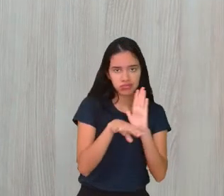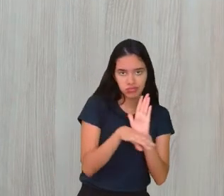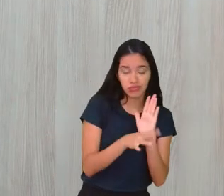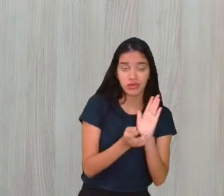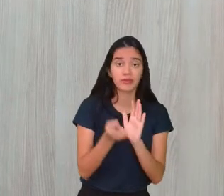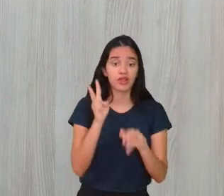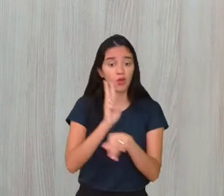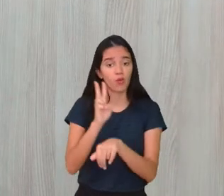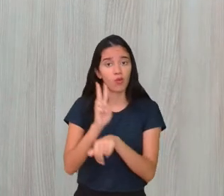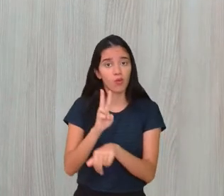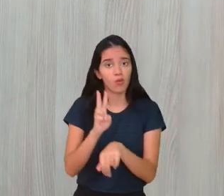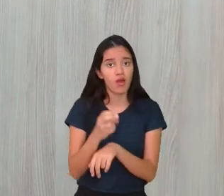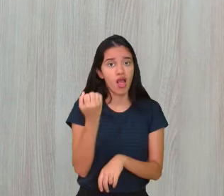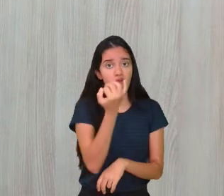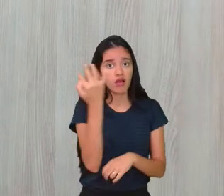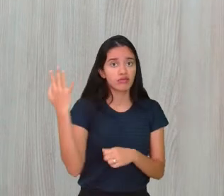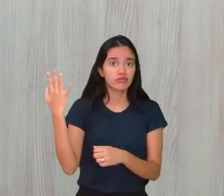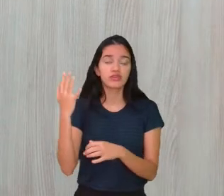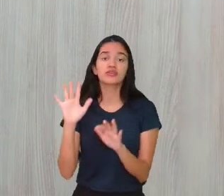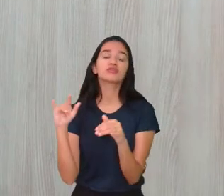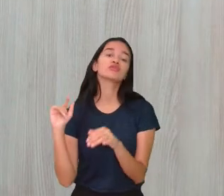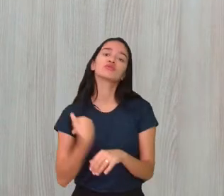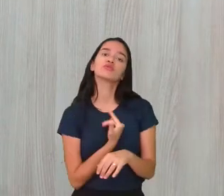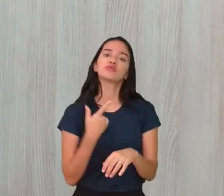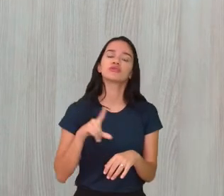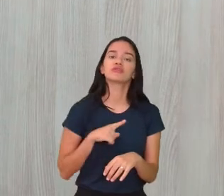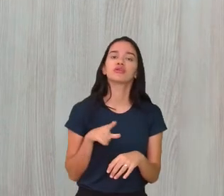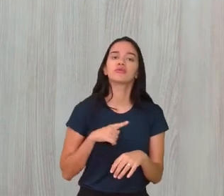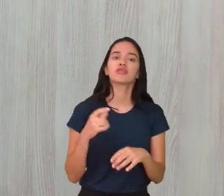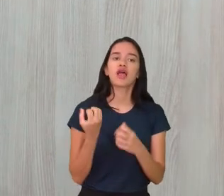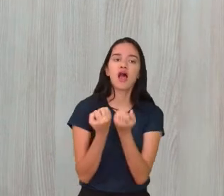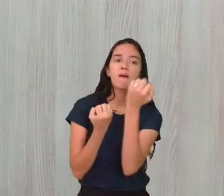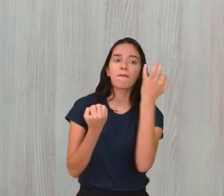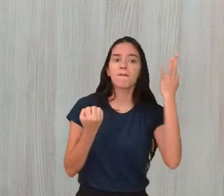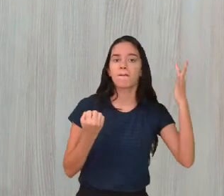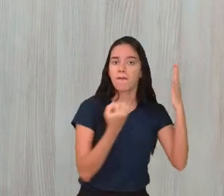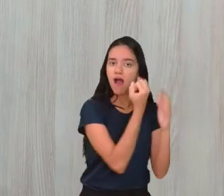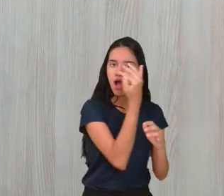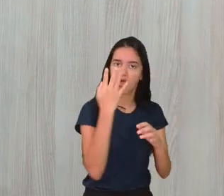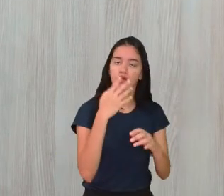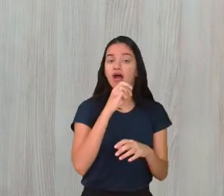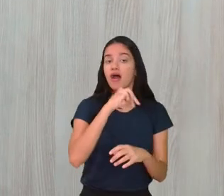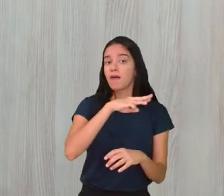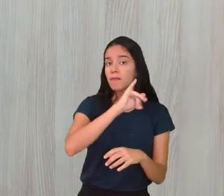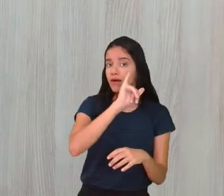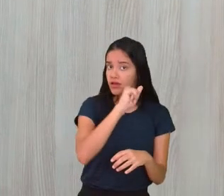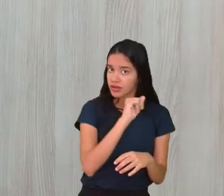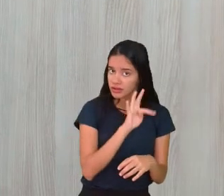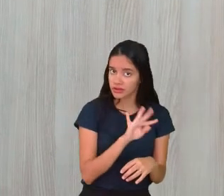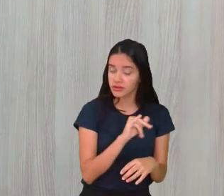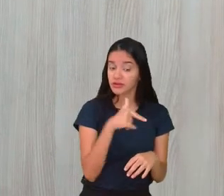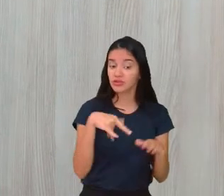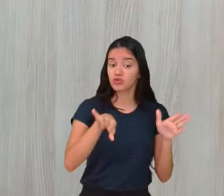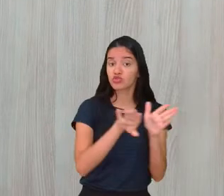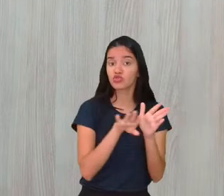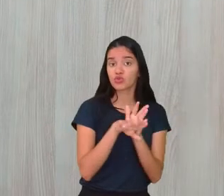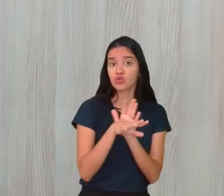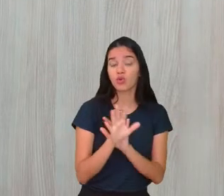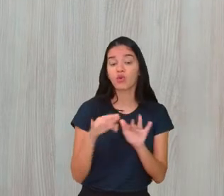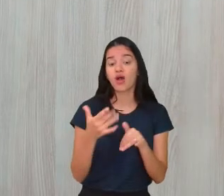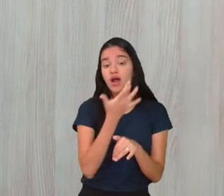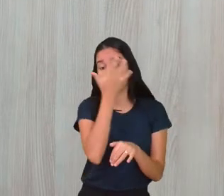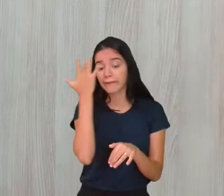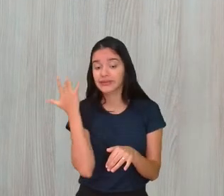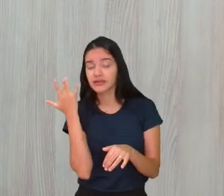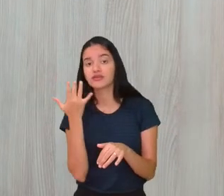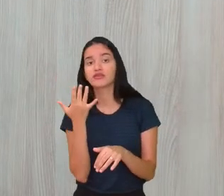vegetação. Nós temos da Mata Atlântica originária né, de quando chegaram aqui os primeiros portugueses na